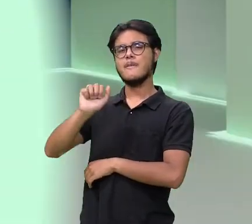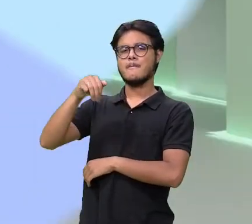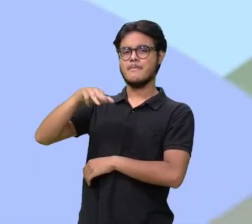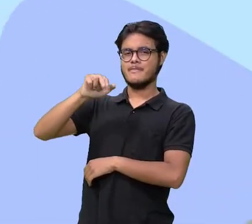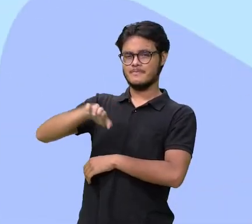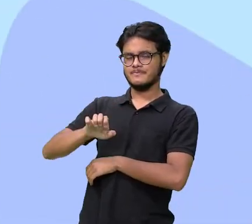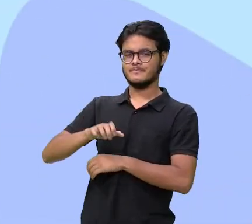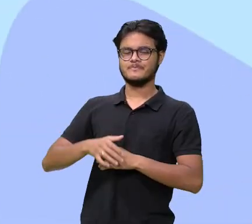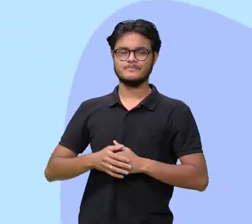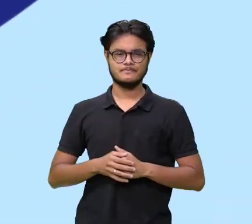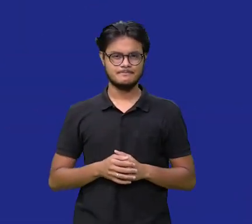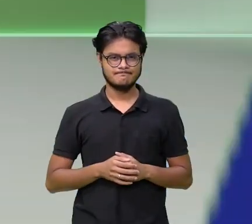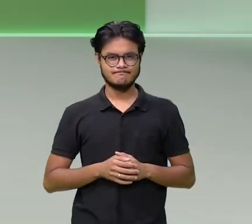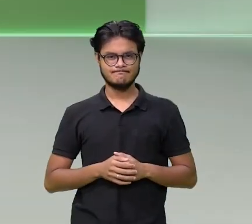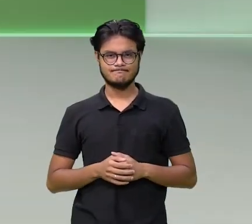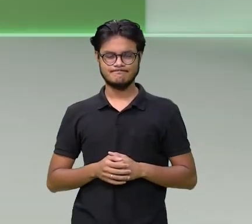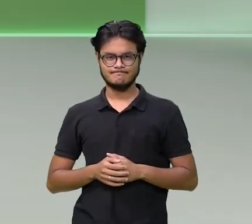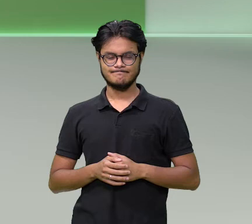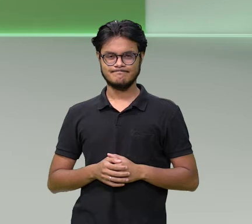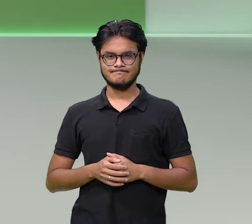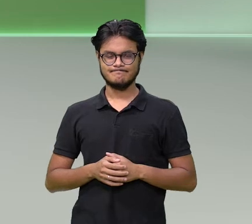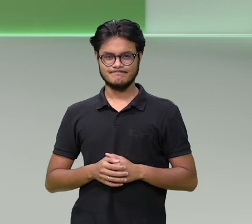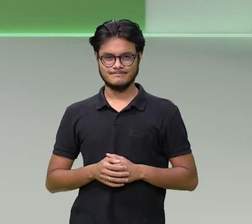nossa aula.